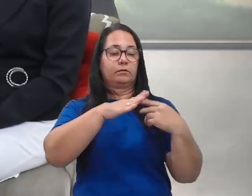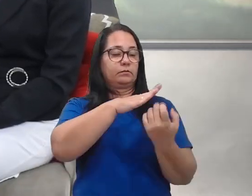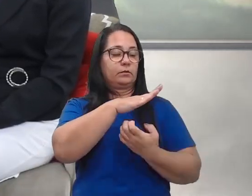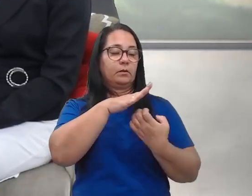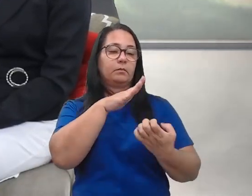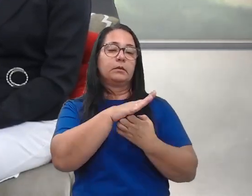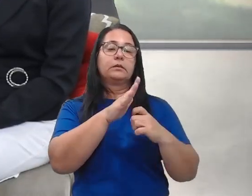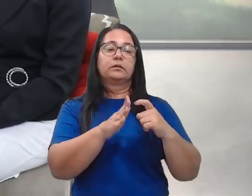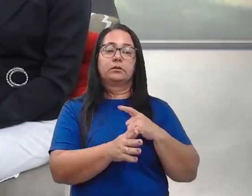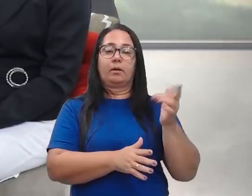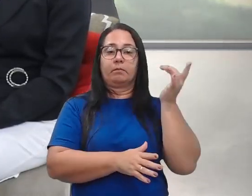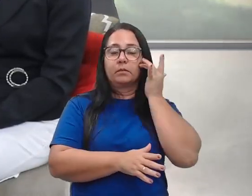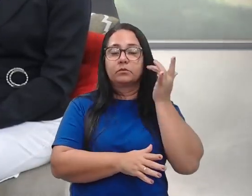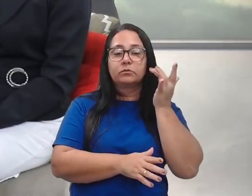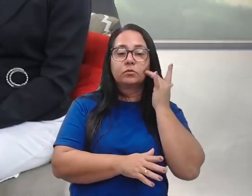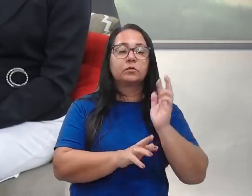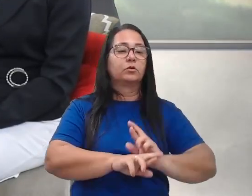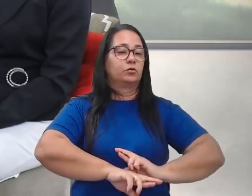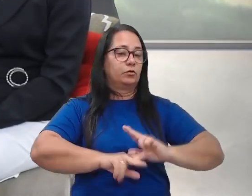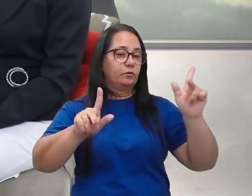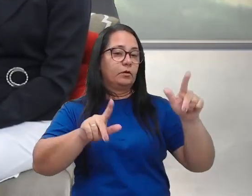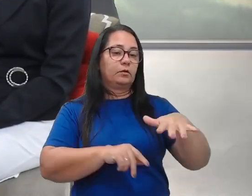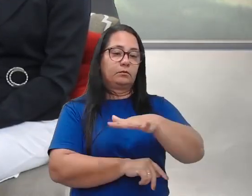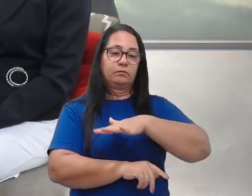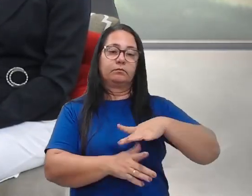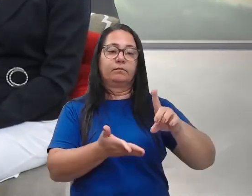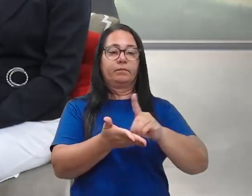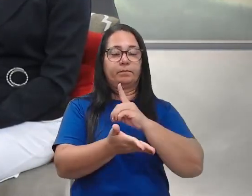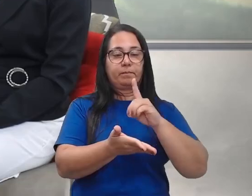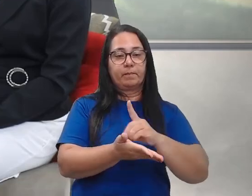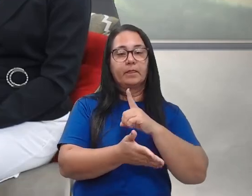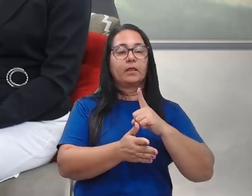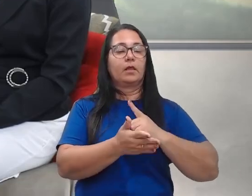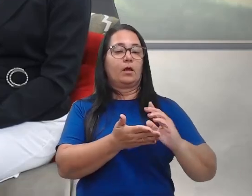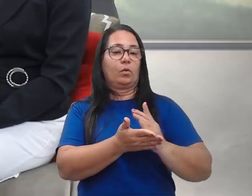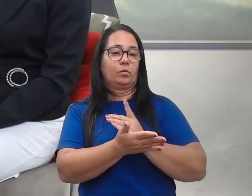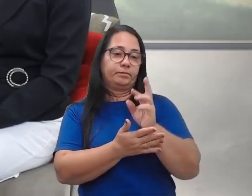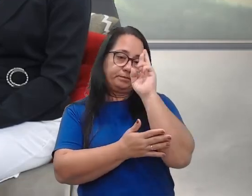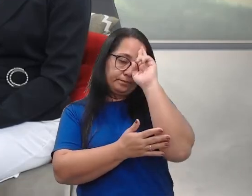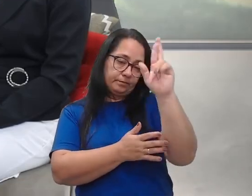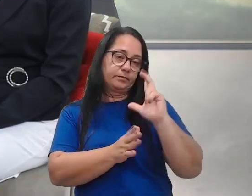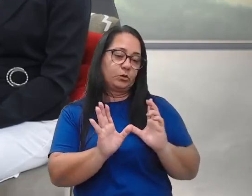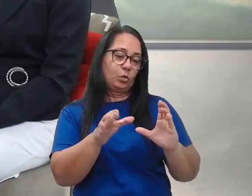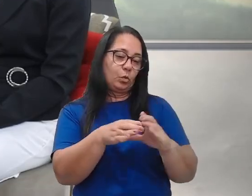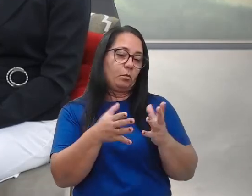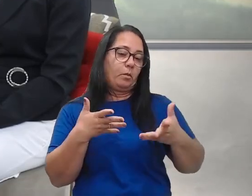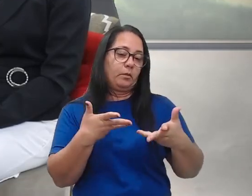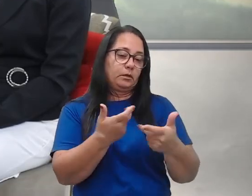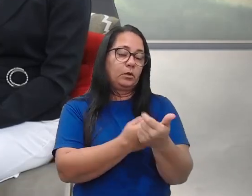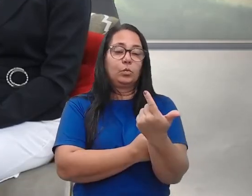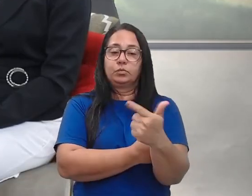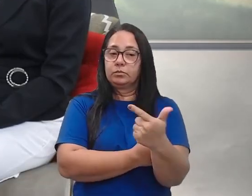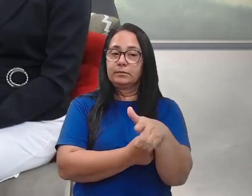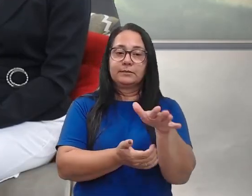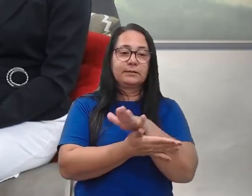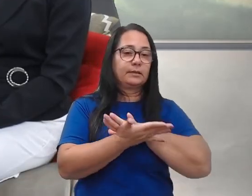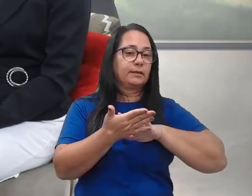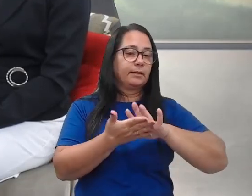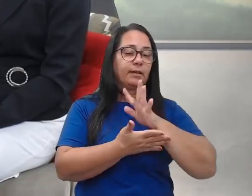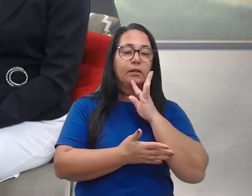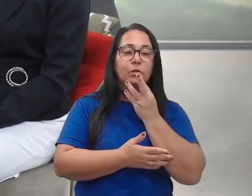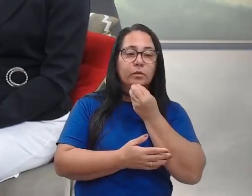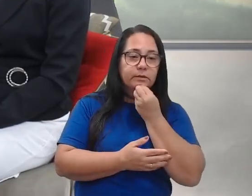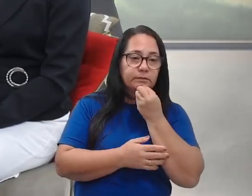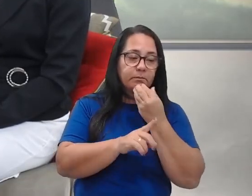ambiente digital. Empresários e equipes que não têm nenhuma habilidade, não tinham nenhuma habilidade ou conhecimento na época,